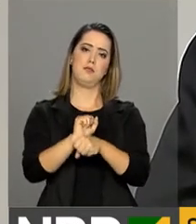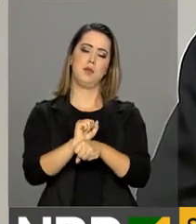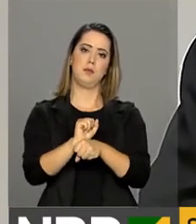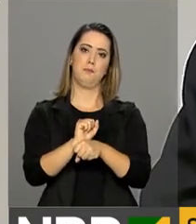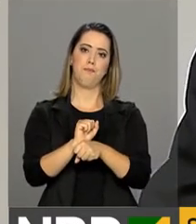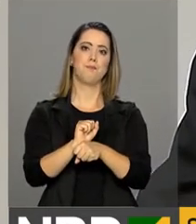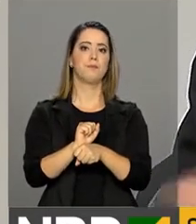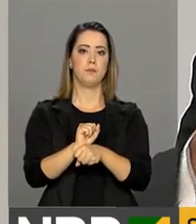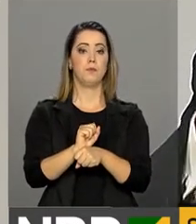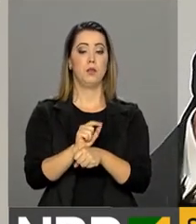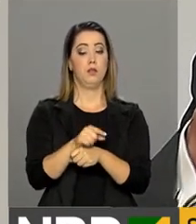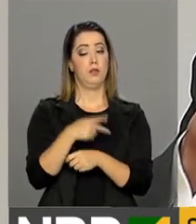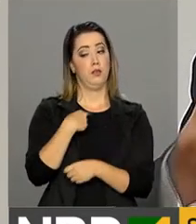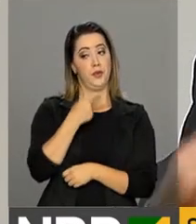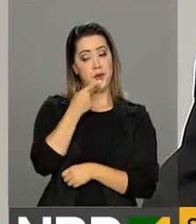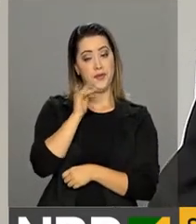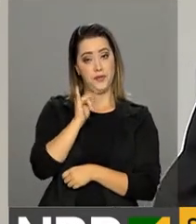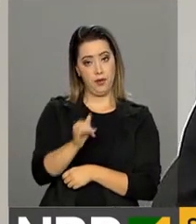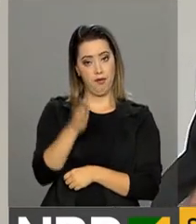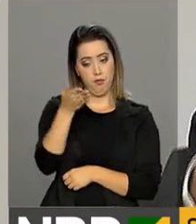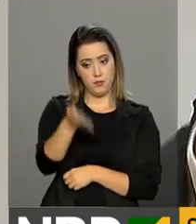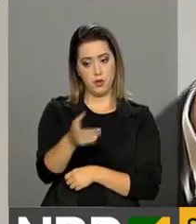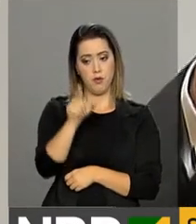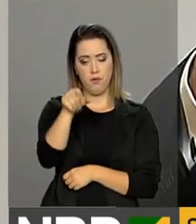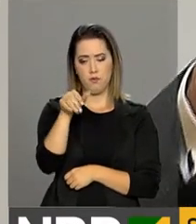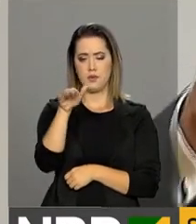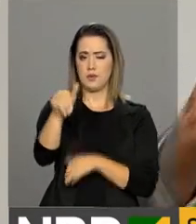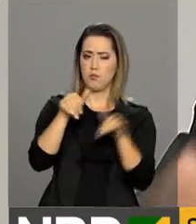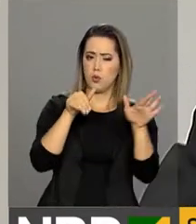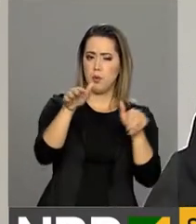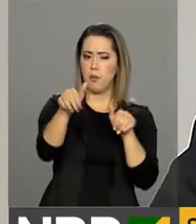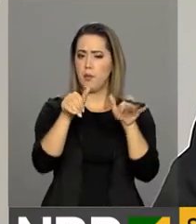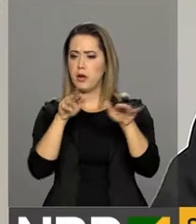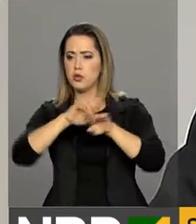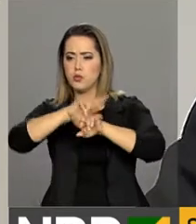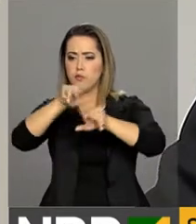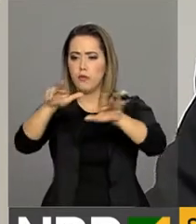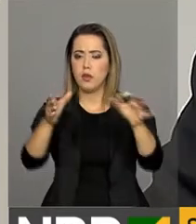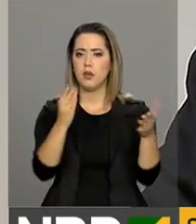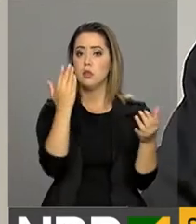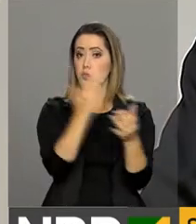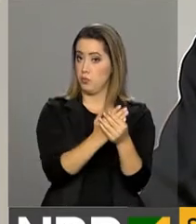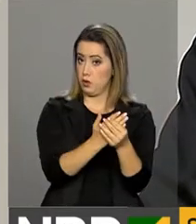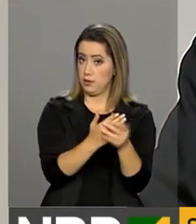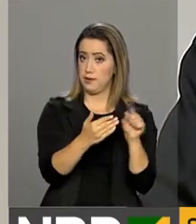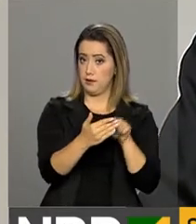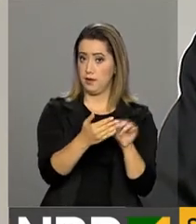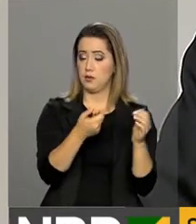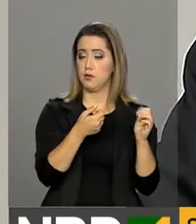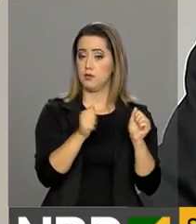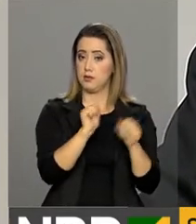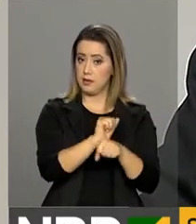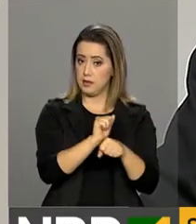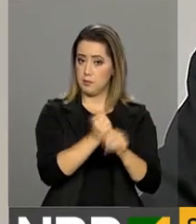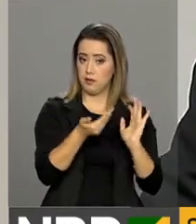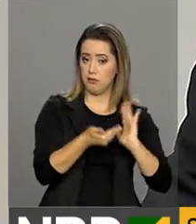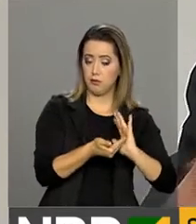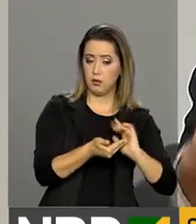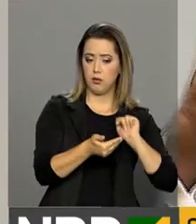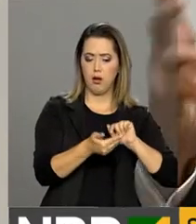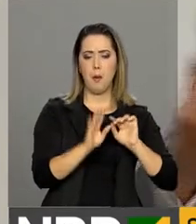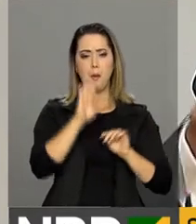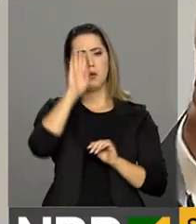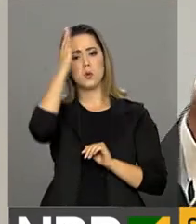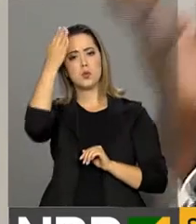olha vamos fazer o seguinte você coleta nos vários projetos que estão na câmara dos deputados os